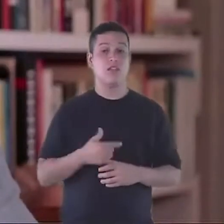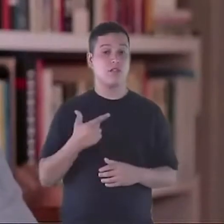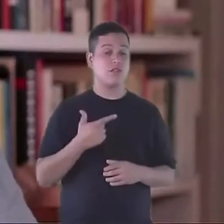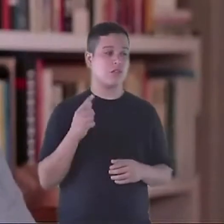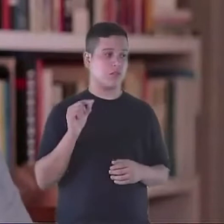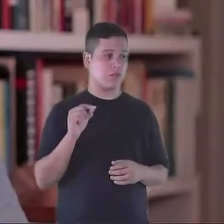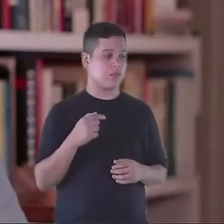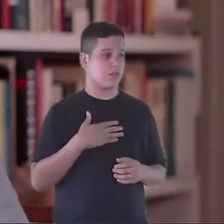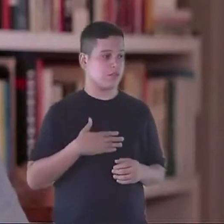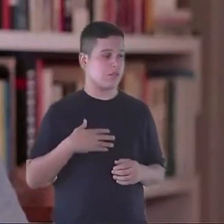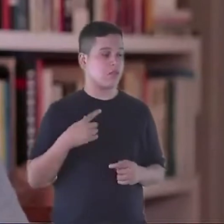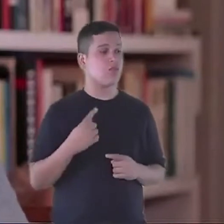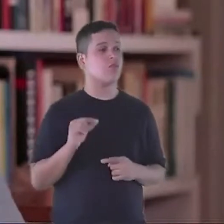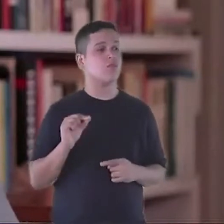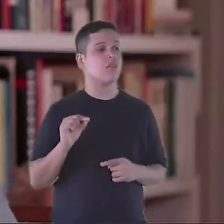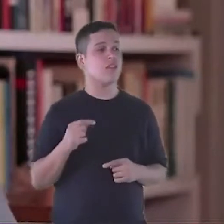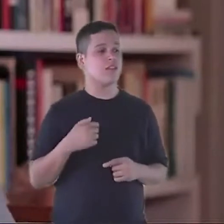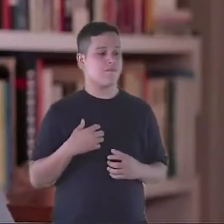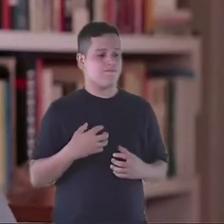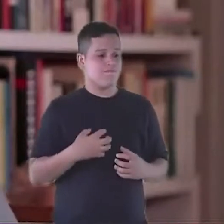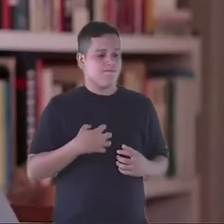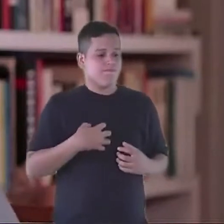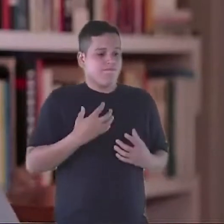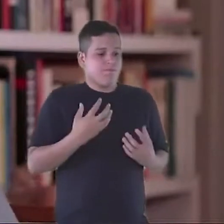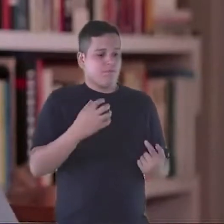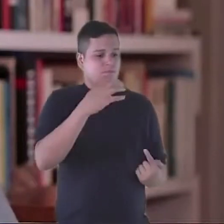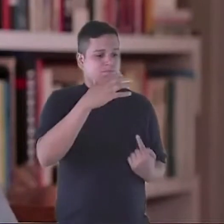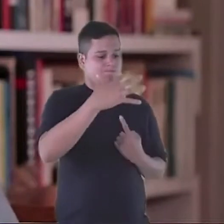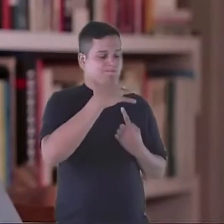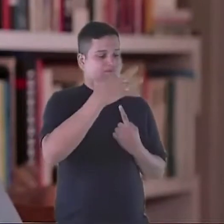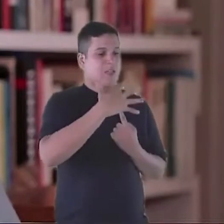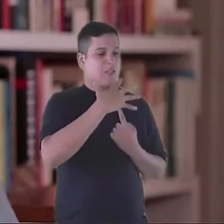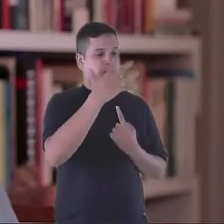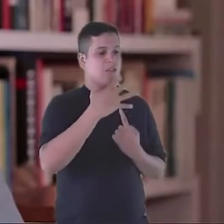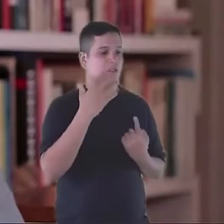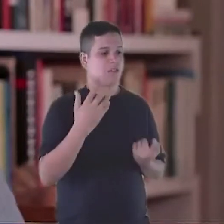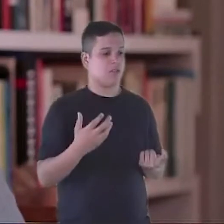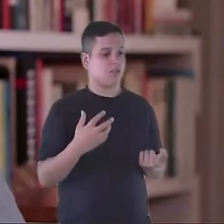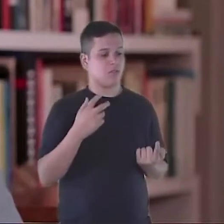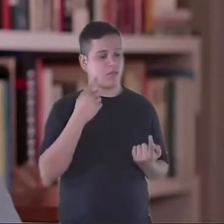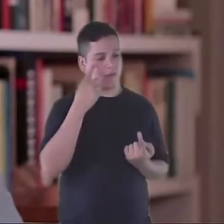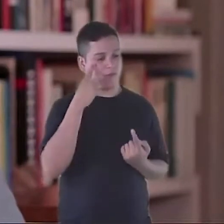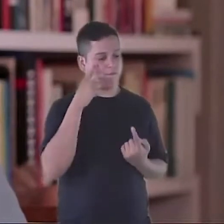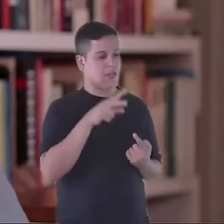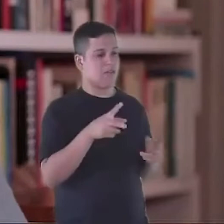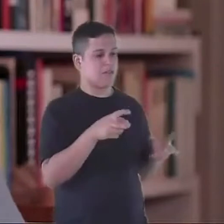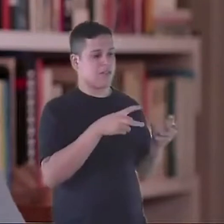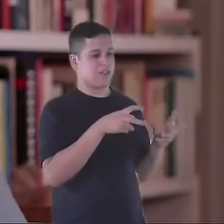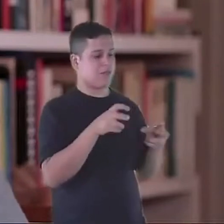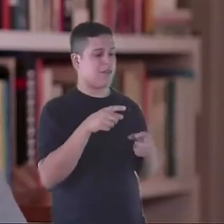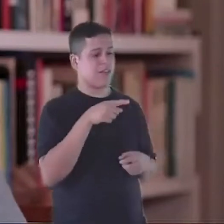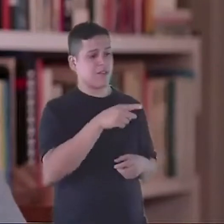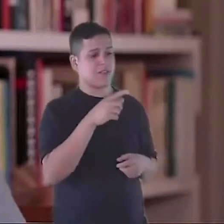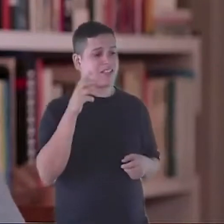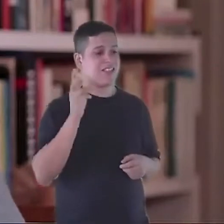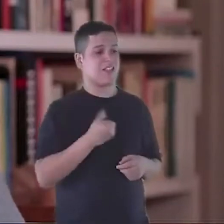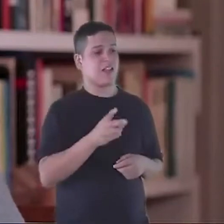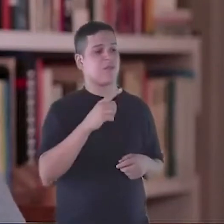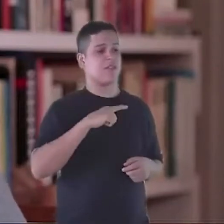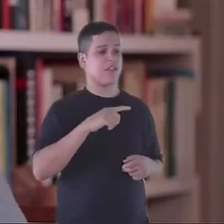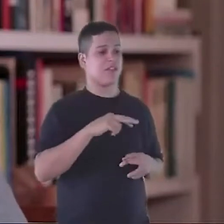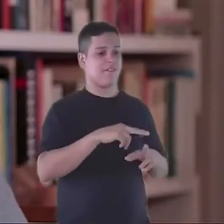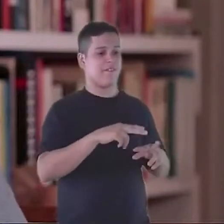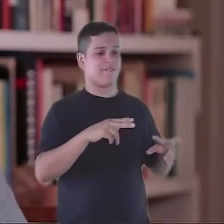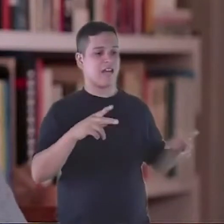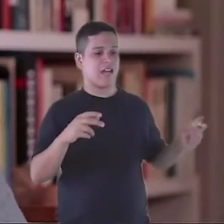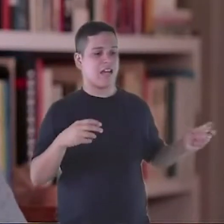instigou a multiplicidade de soluções que você encontrou em função, e agora eu consigo elaborar com mais